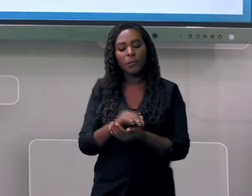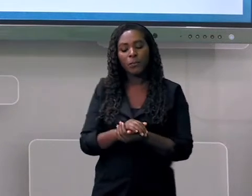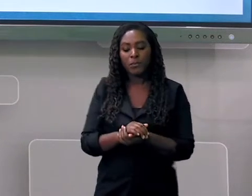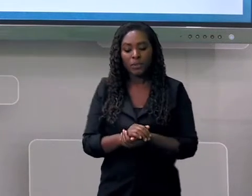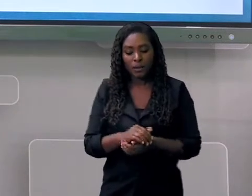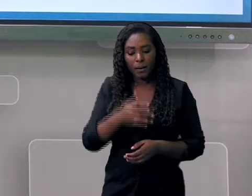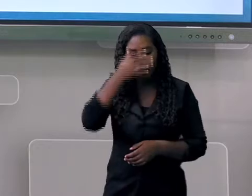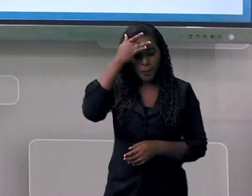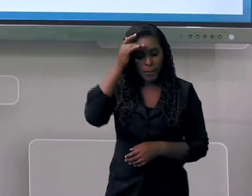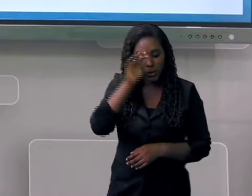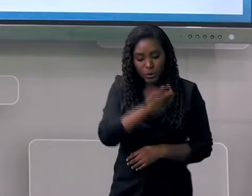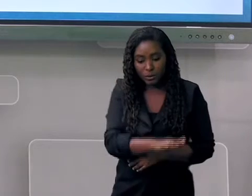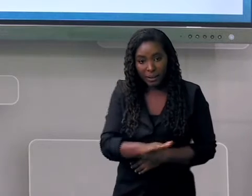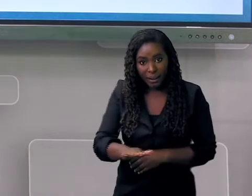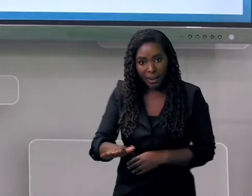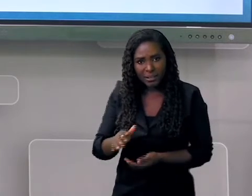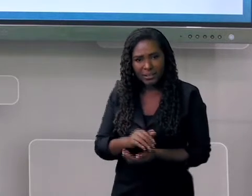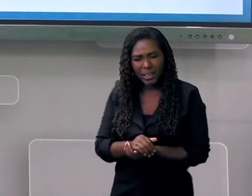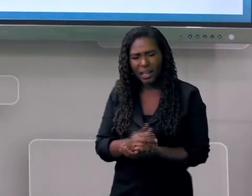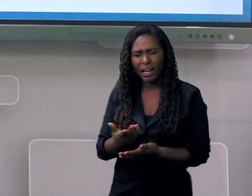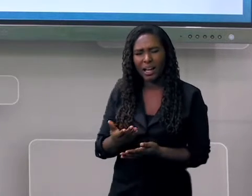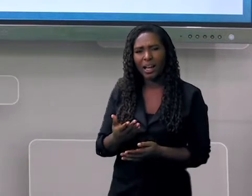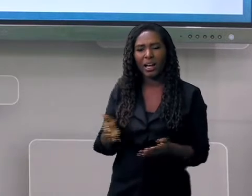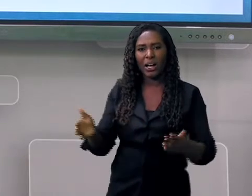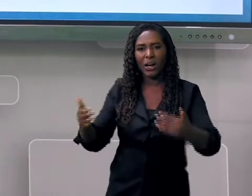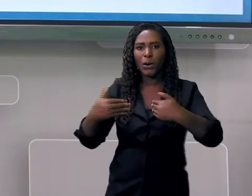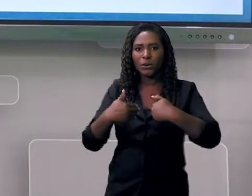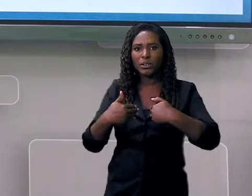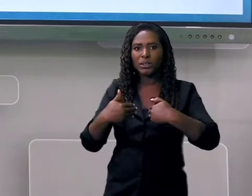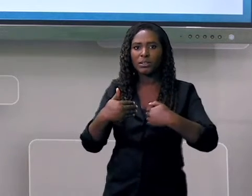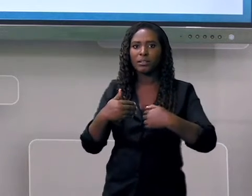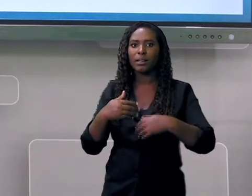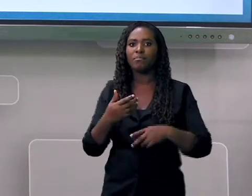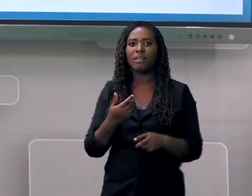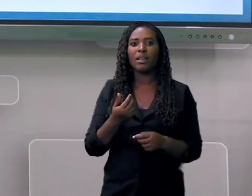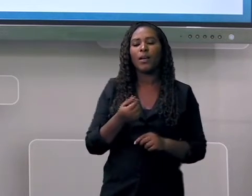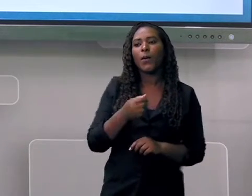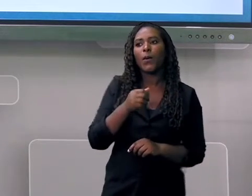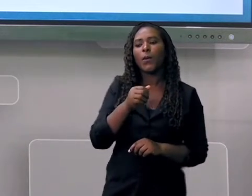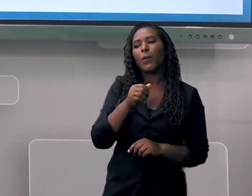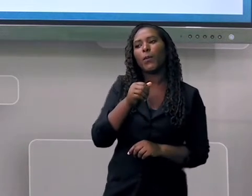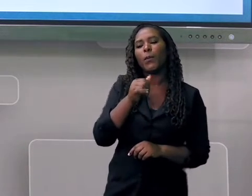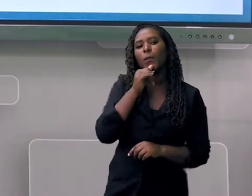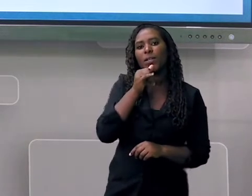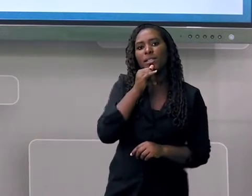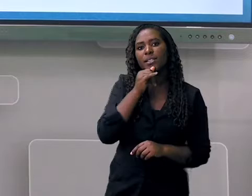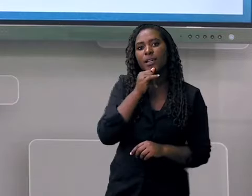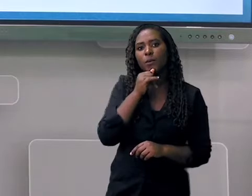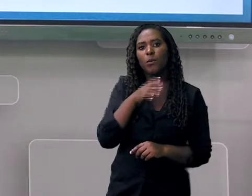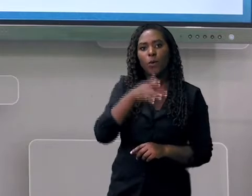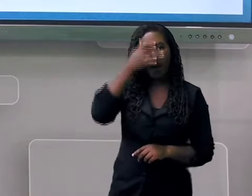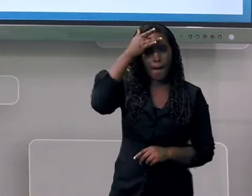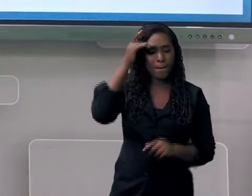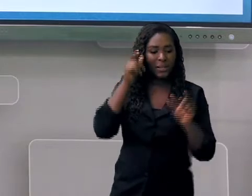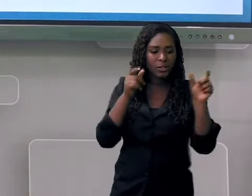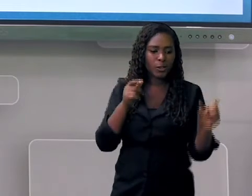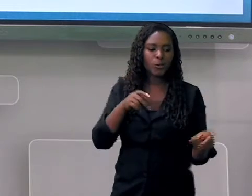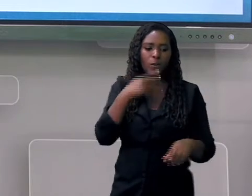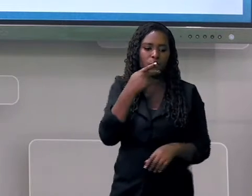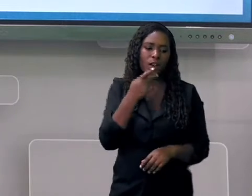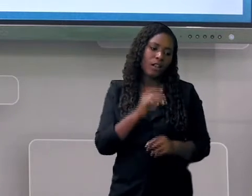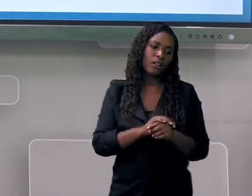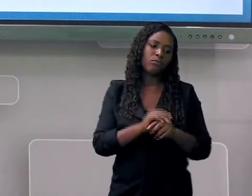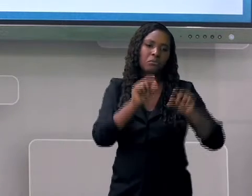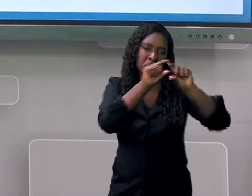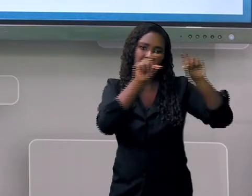autistas em que eles repetem palavras e frases que foram ditas por outras pessoas ou ouvido em programas de